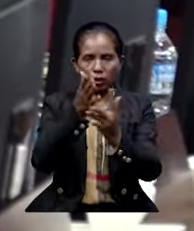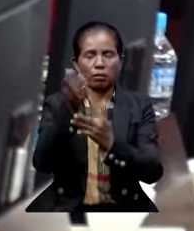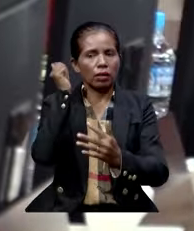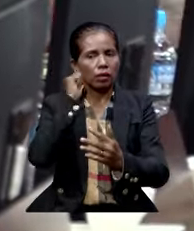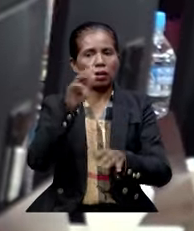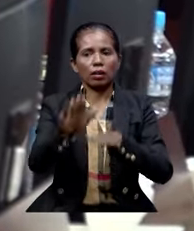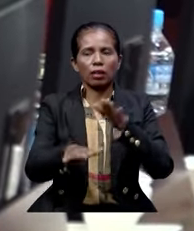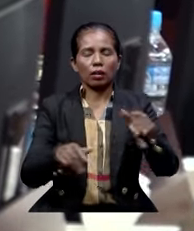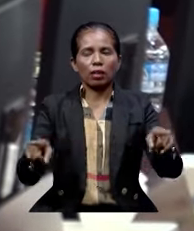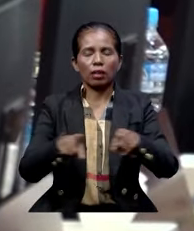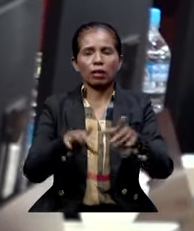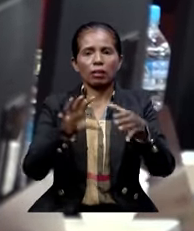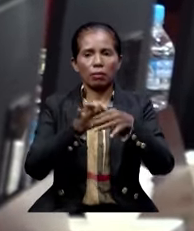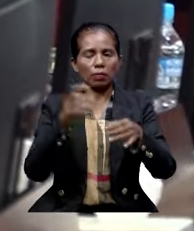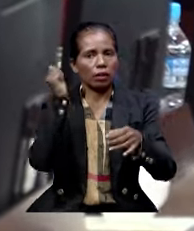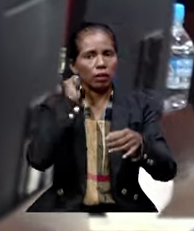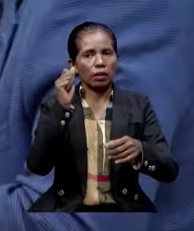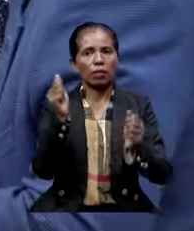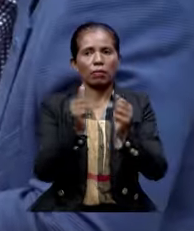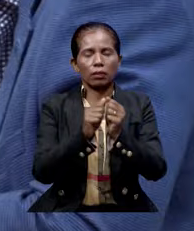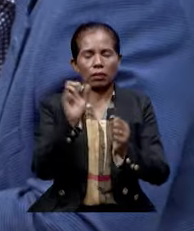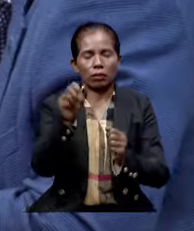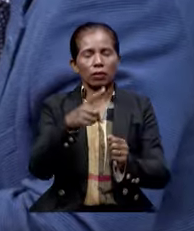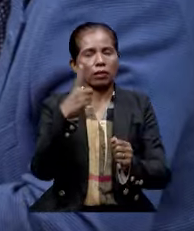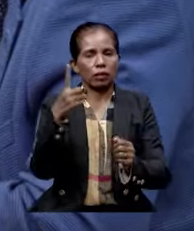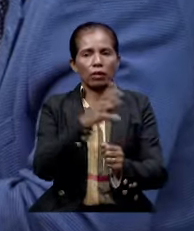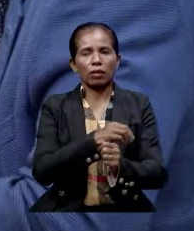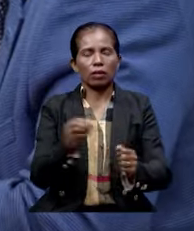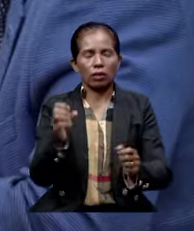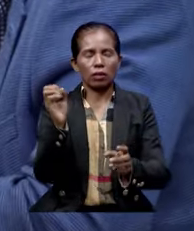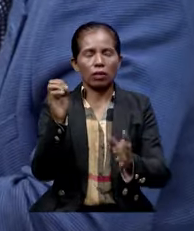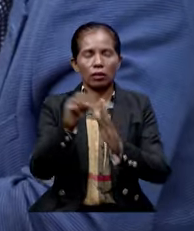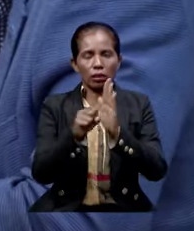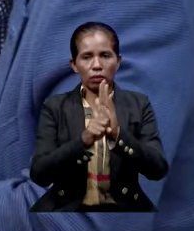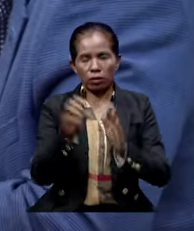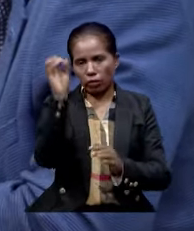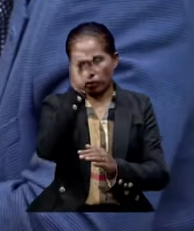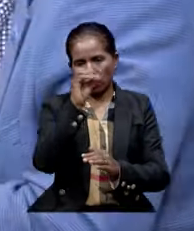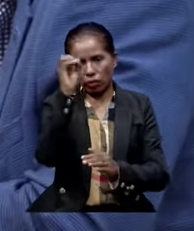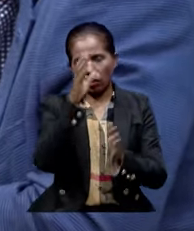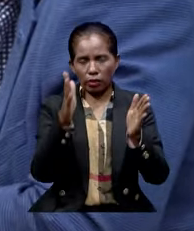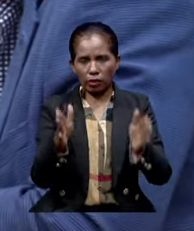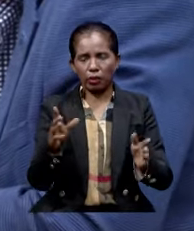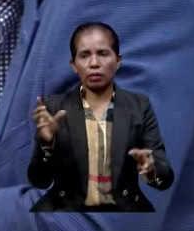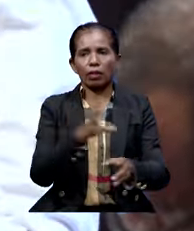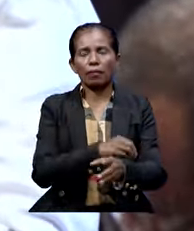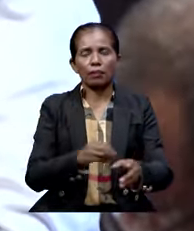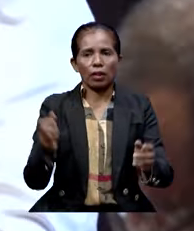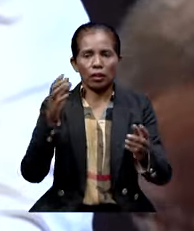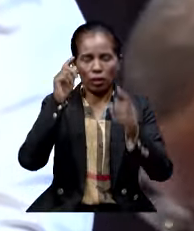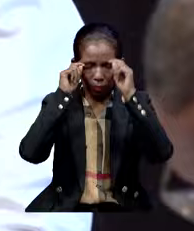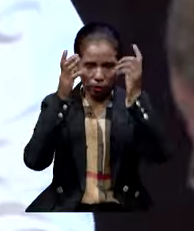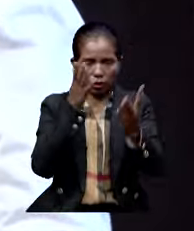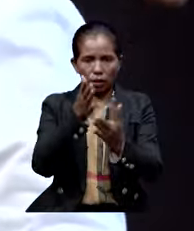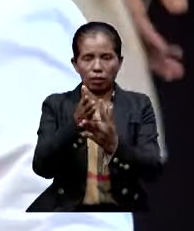ou rela no dar membro ASEAN badala sanul resinida o estatuto observador. Acordo né atu preenche roteiro adesão Timor-Leste para